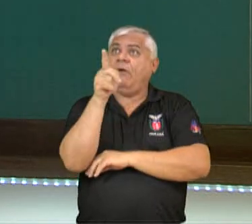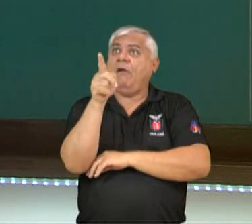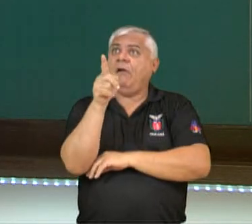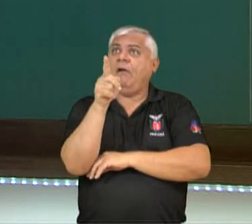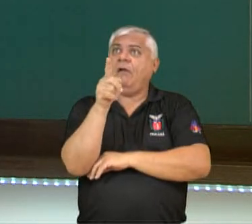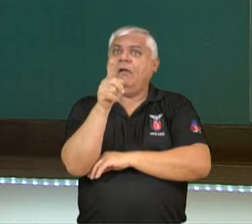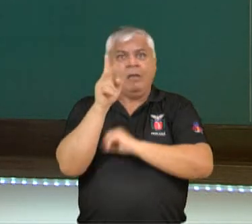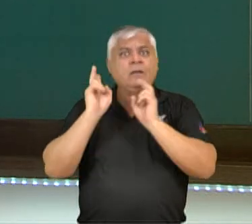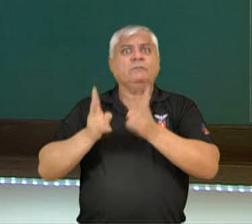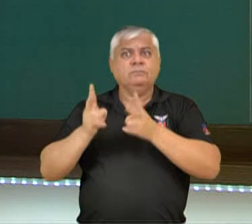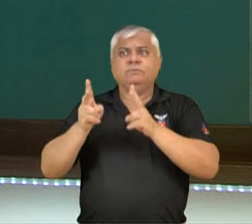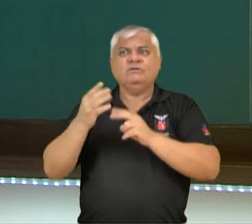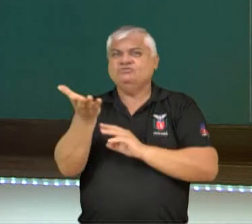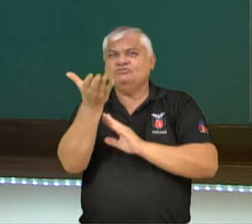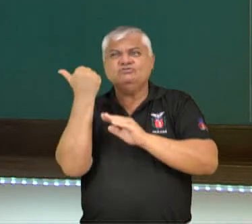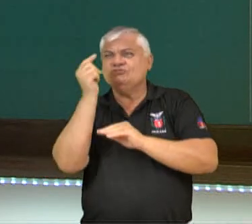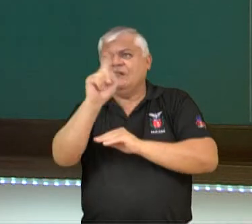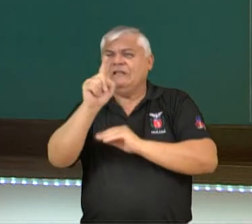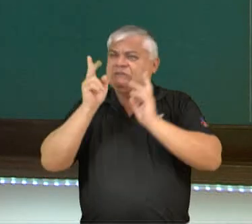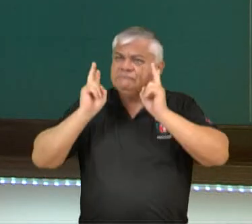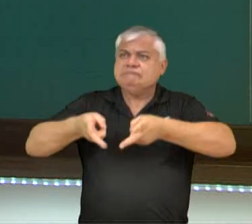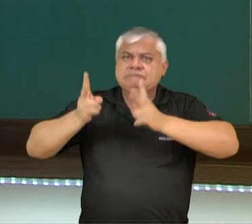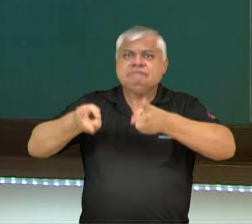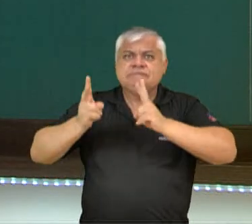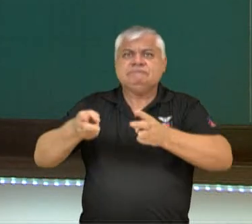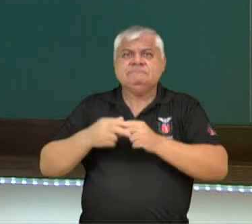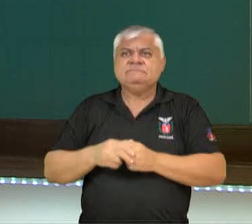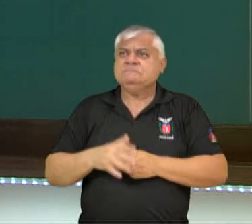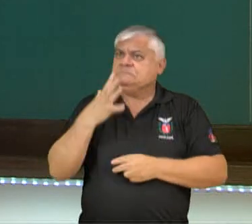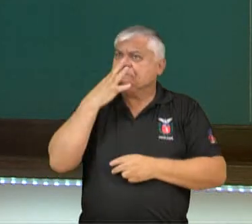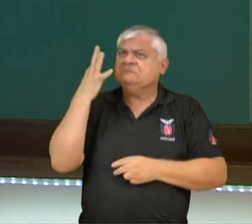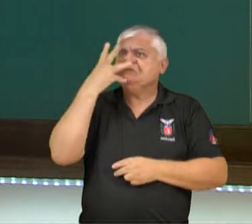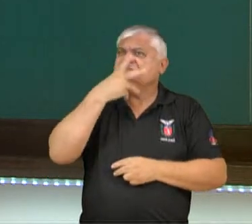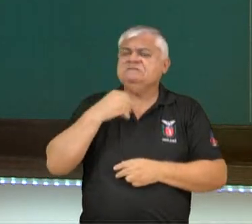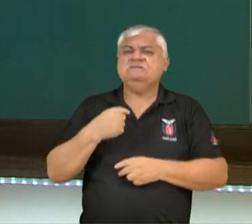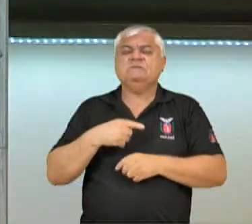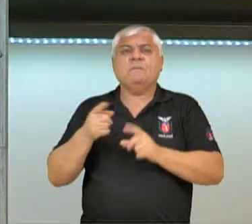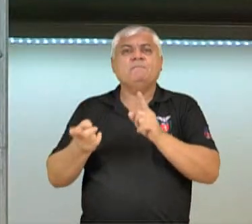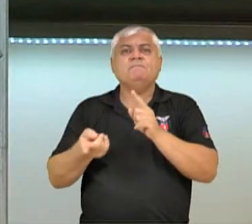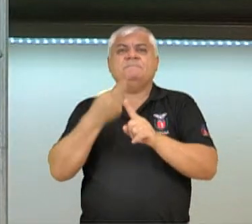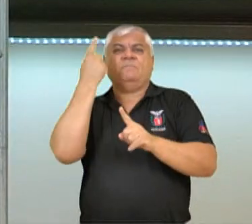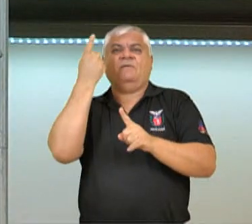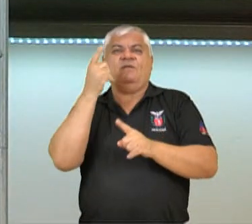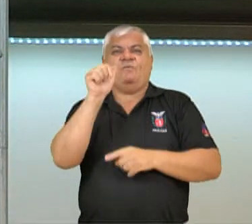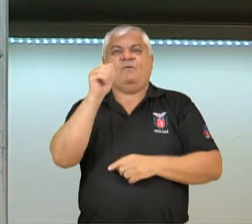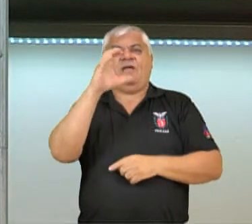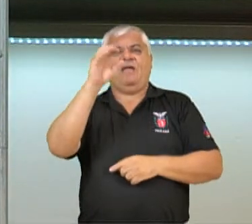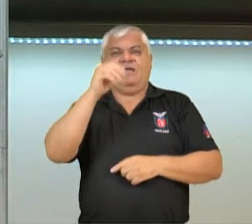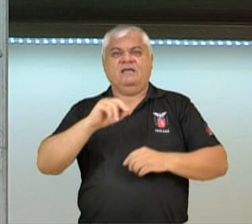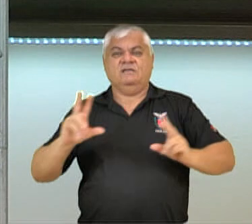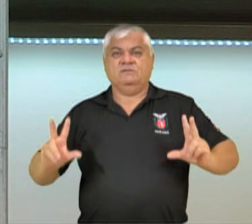vamos manter, é uma coisa fantástica, um dos primeiros objetos feitos de aço. O aço então não tem mais